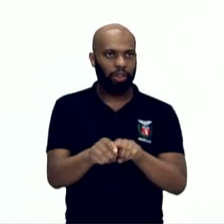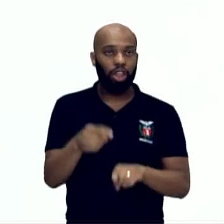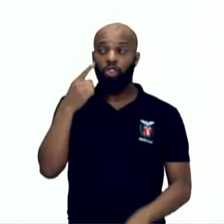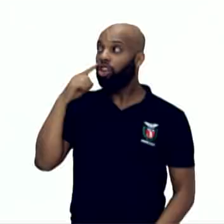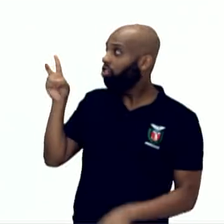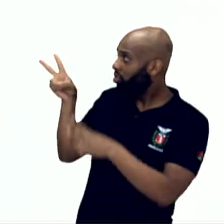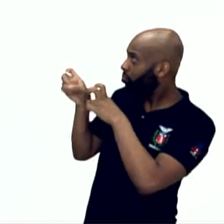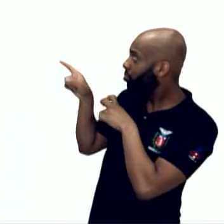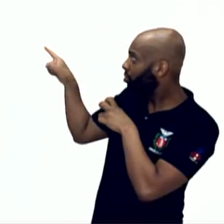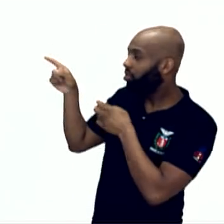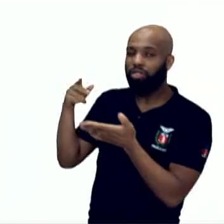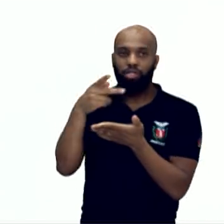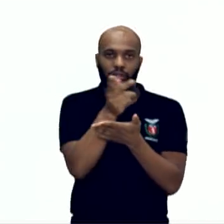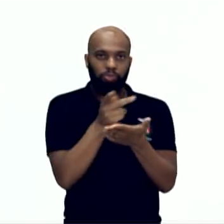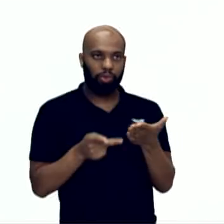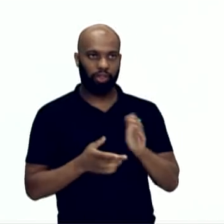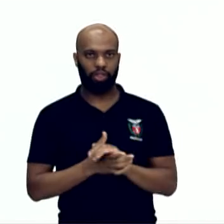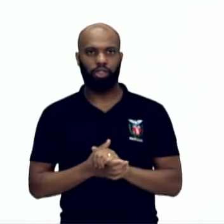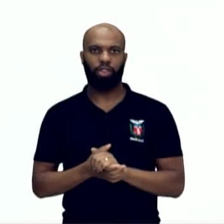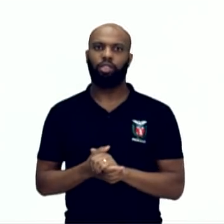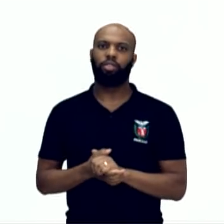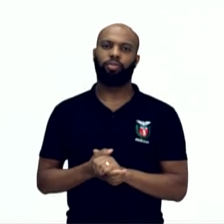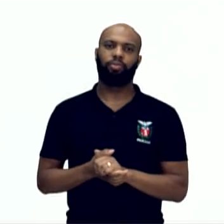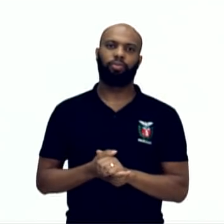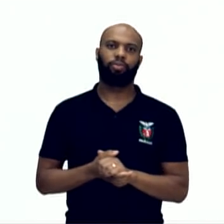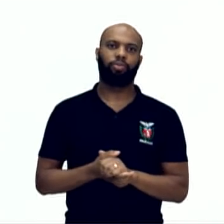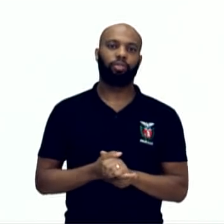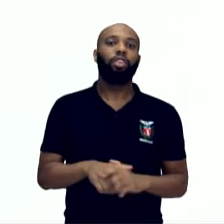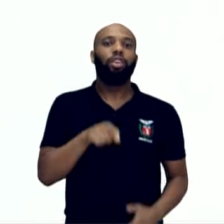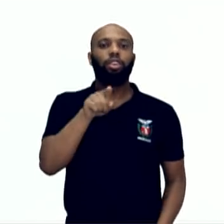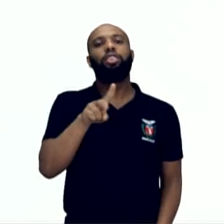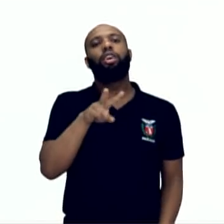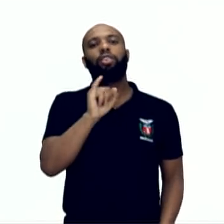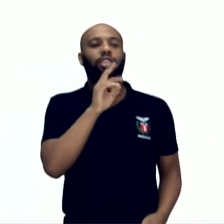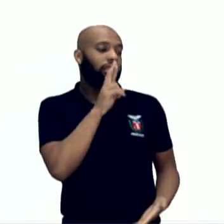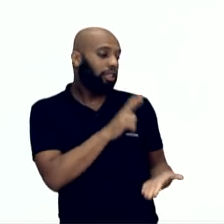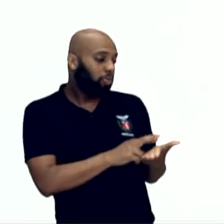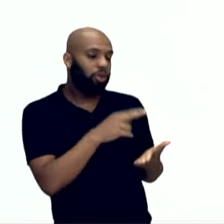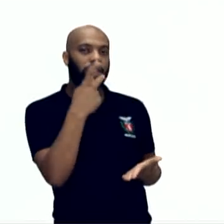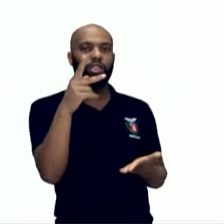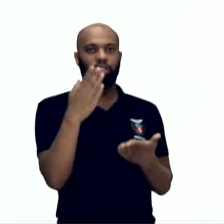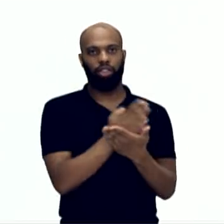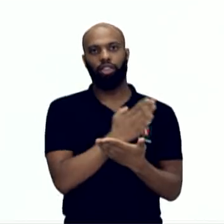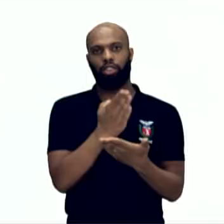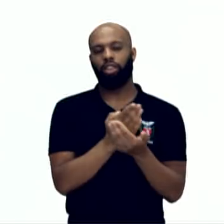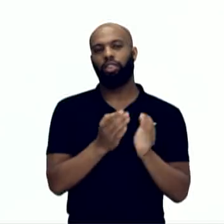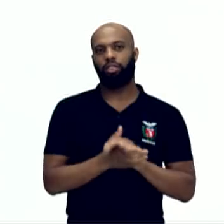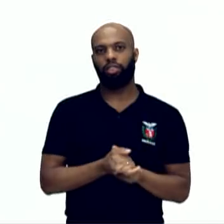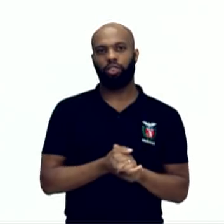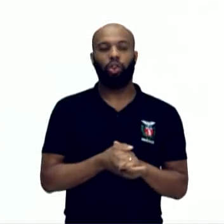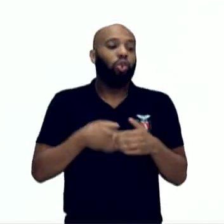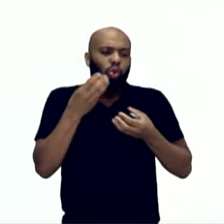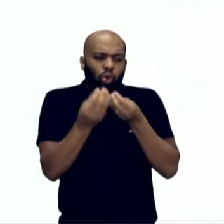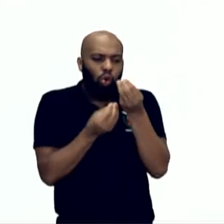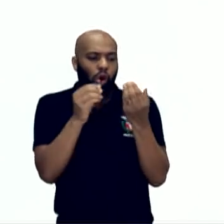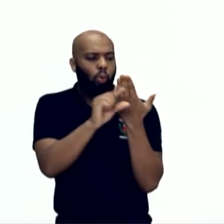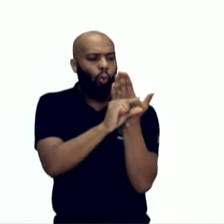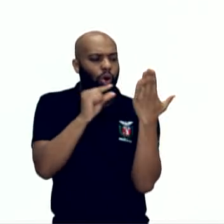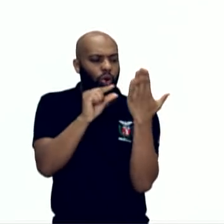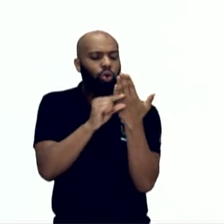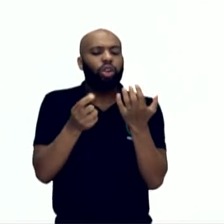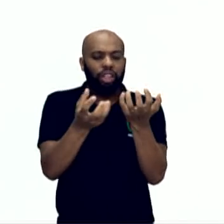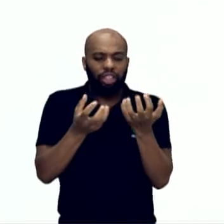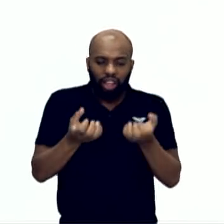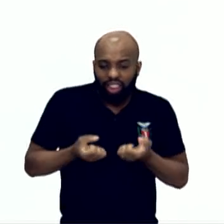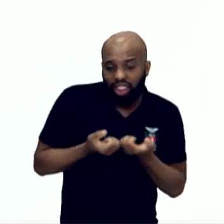poema aqui e você vai, então, responder no caderno. Como o autor faz para transmitir a ideia